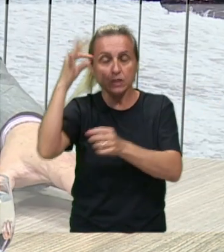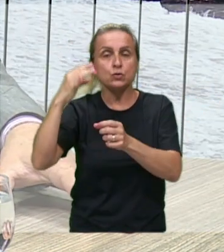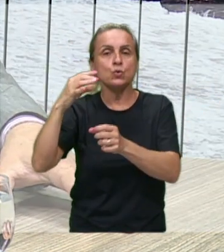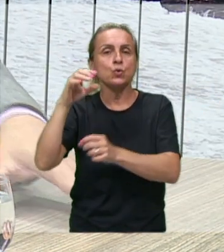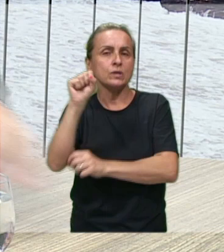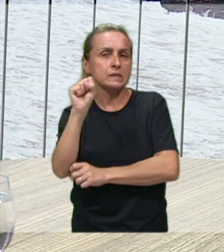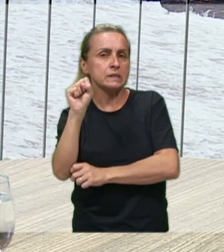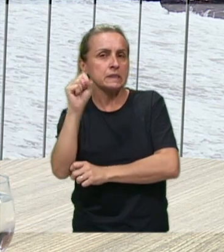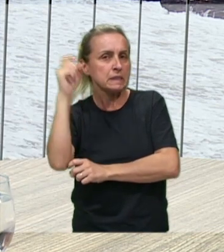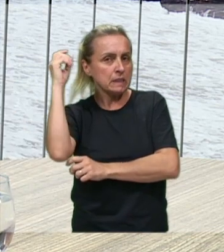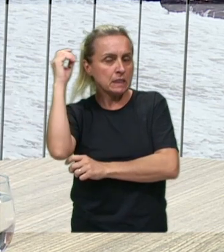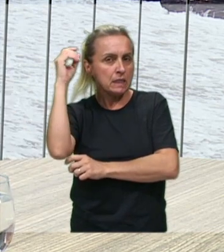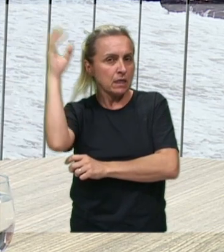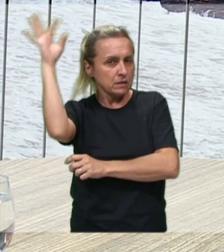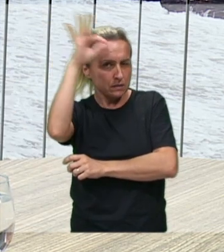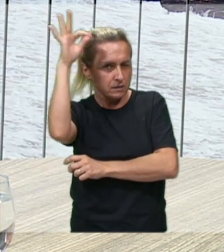espinhel.